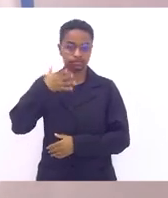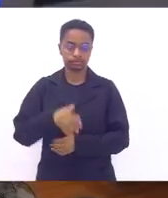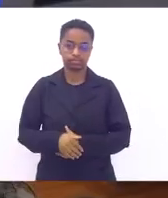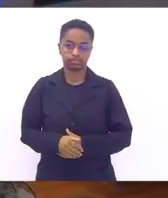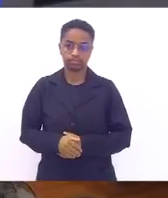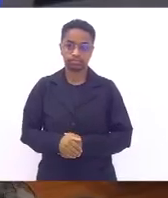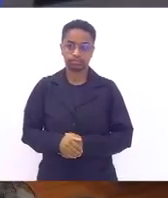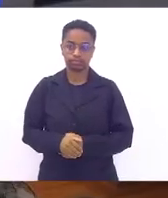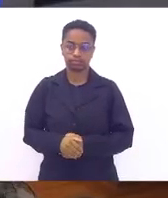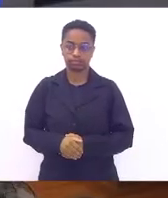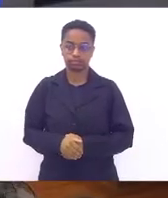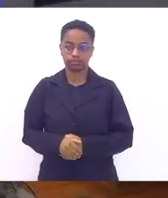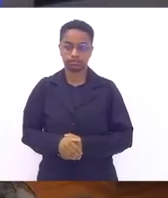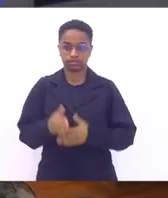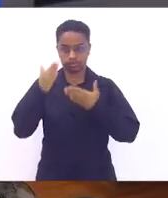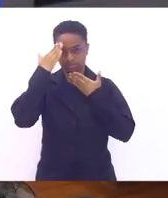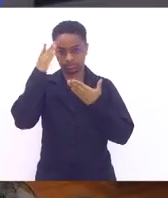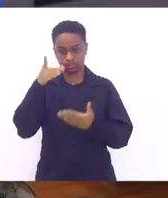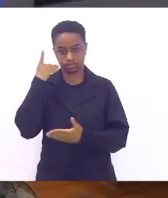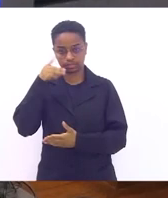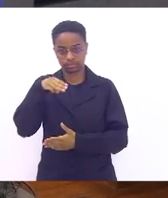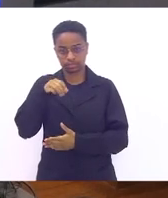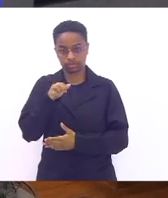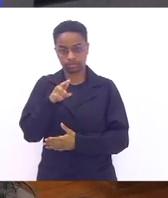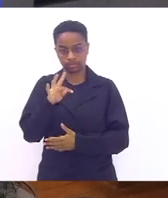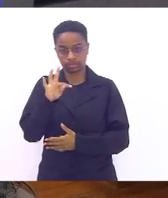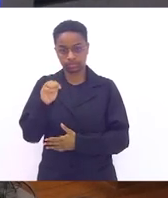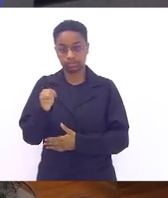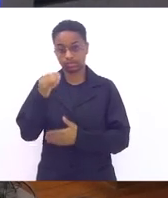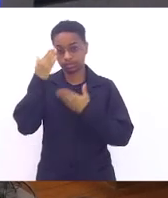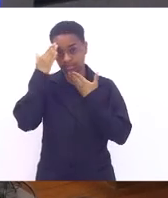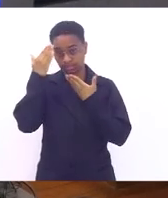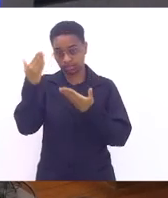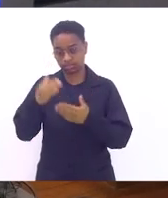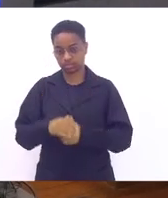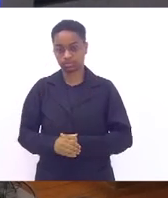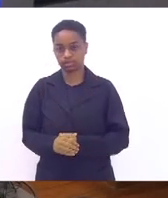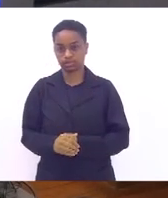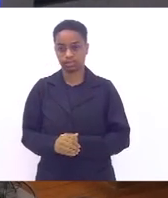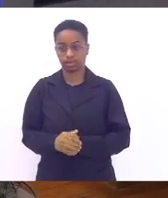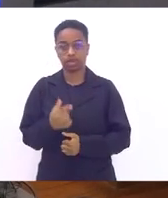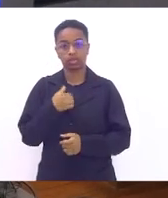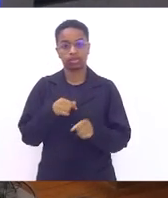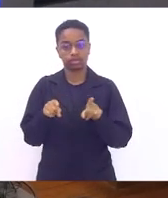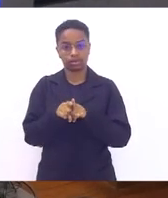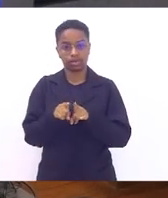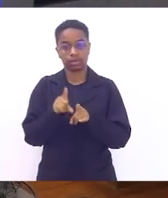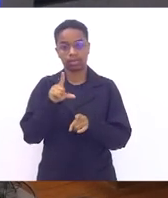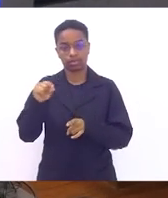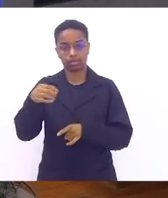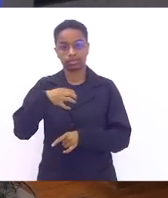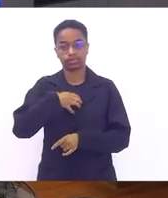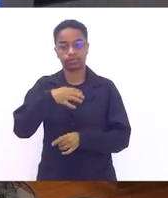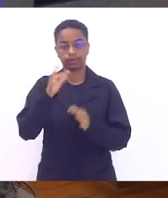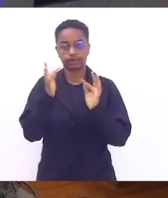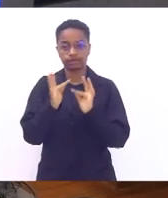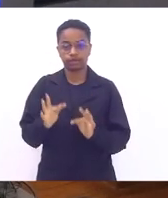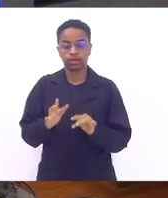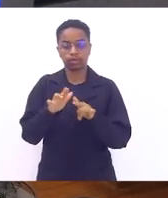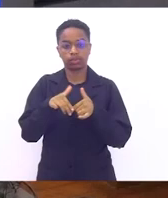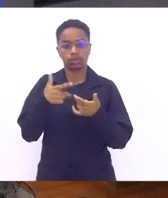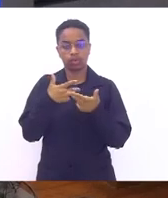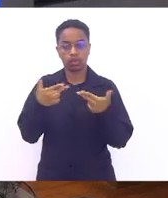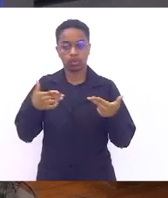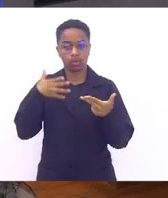finais. Obrigado, deputada Marta, eu que agradeço. Eu também estou saindo daqui muito feliz por tudo que a gente ouviu e